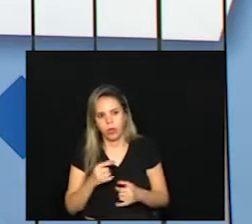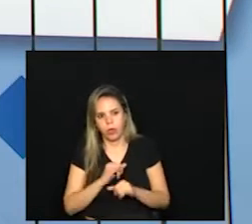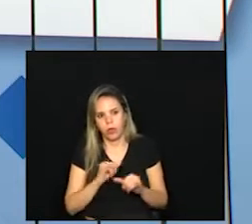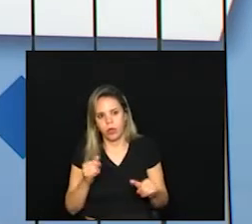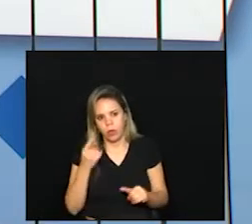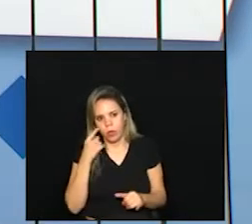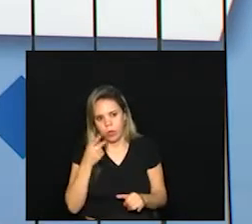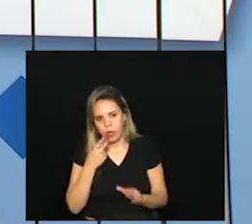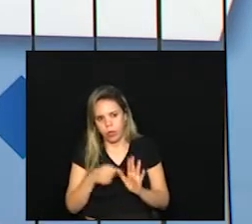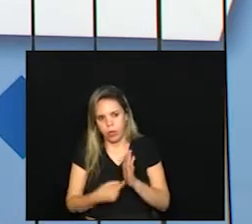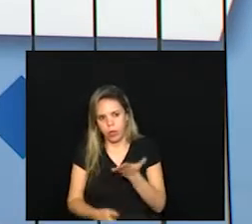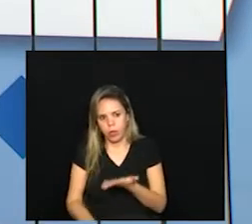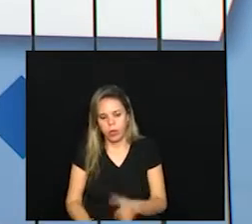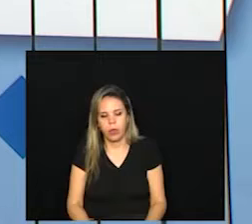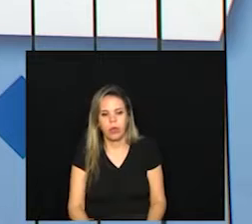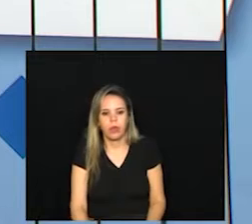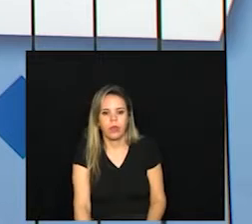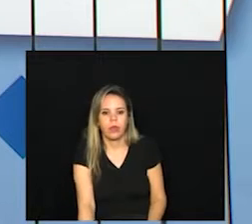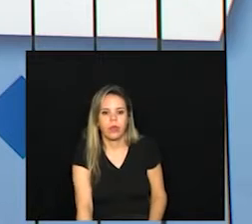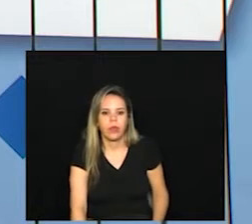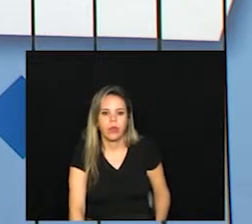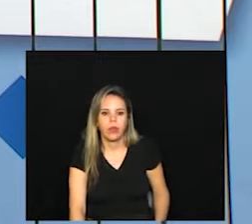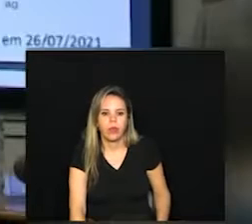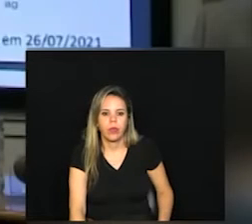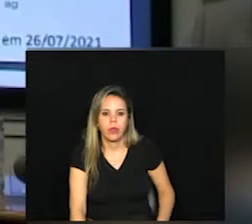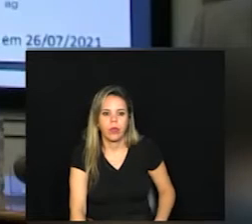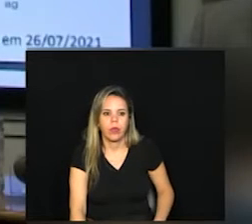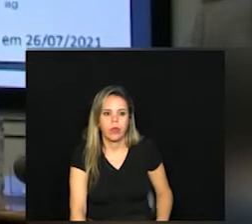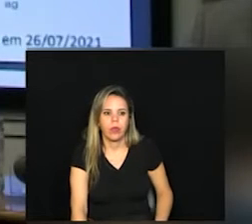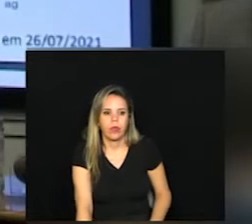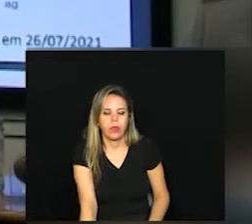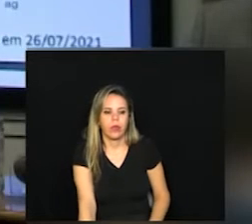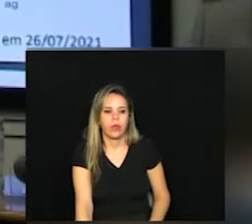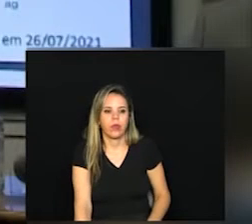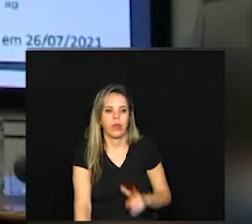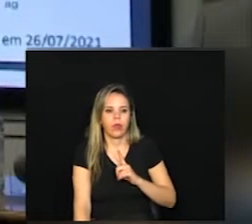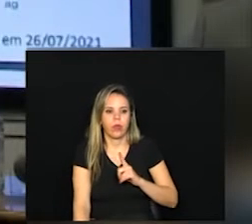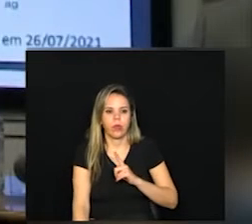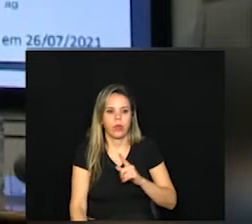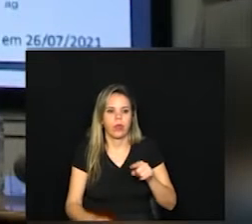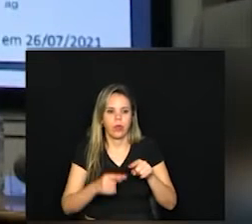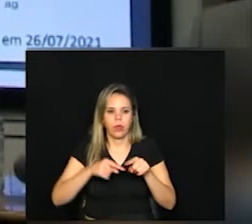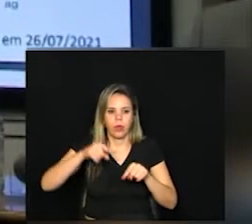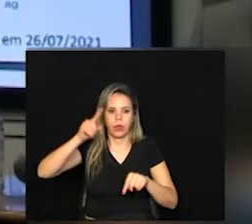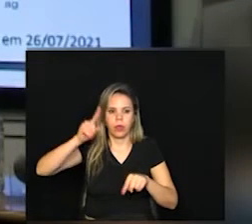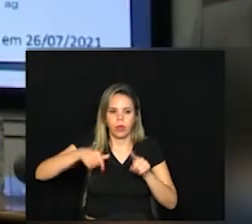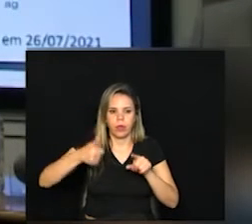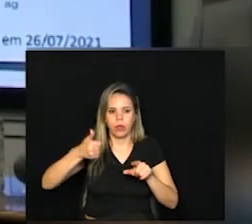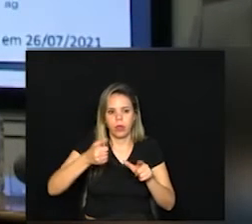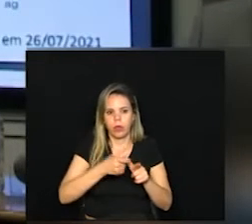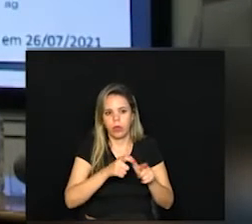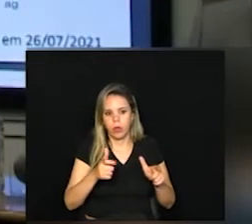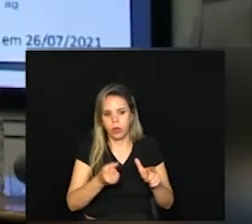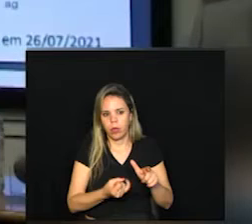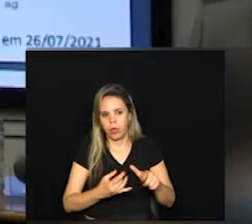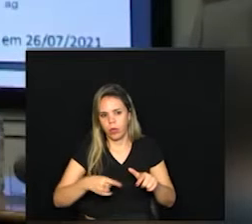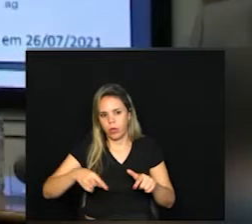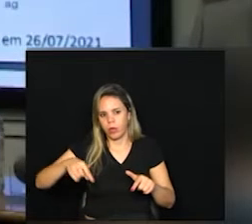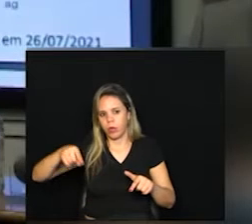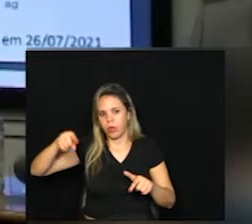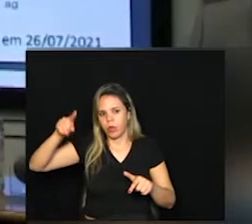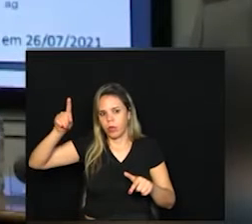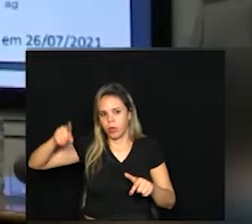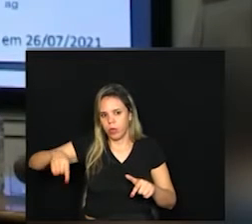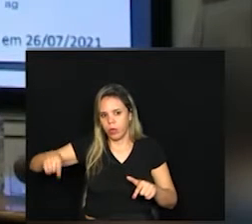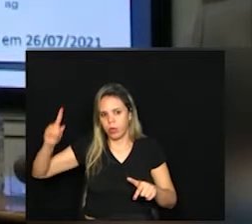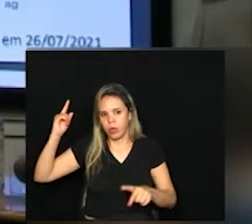anúncios que a gente vai mostrar agora. A gente teve, então, né, aqui a nossa primeira onda, que a gente teve